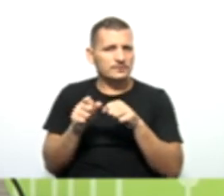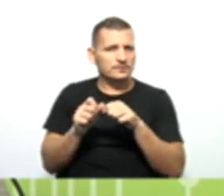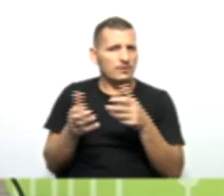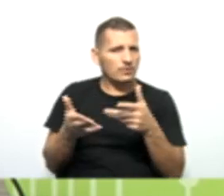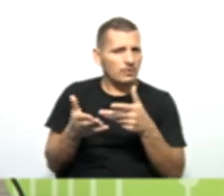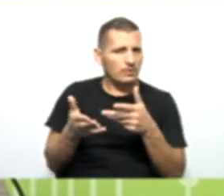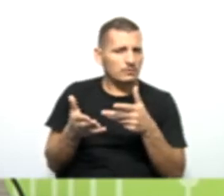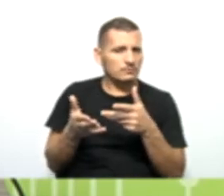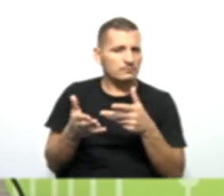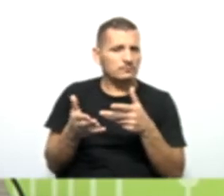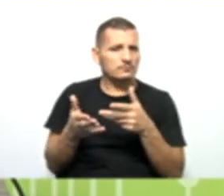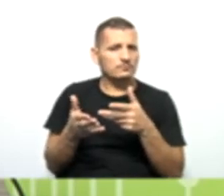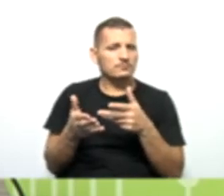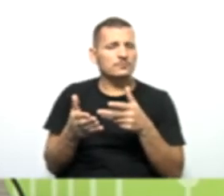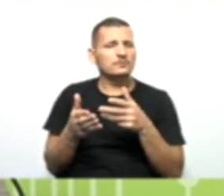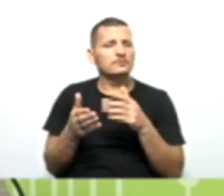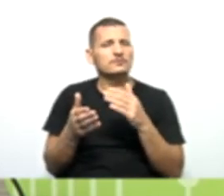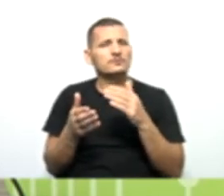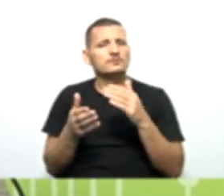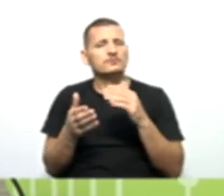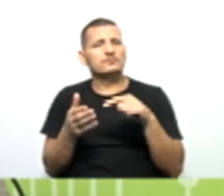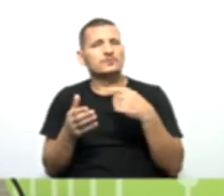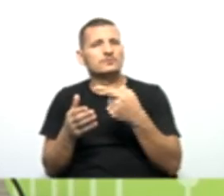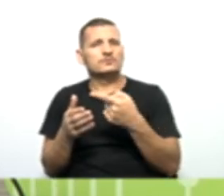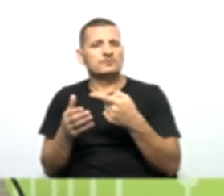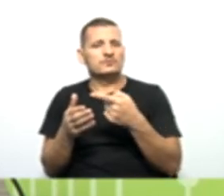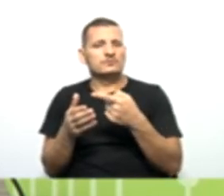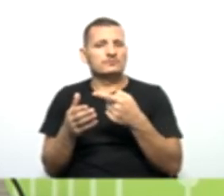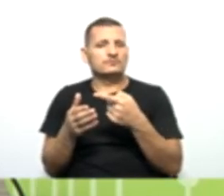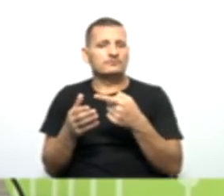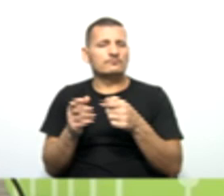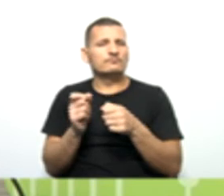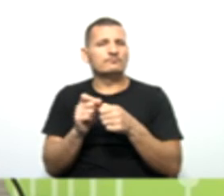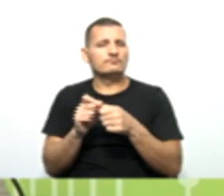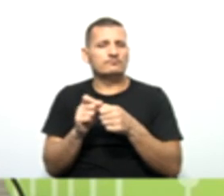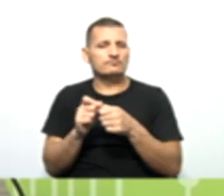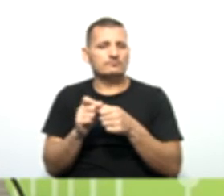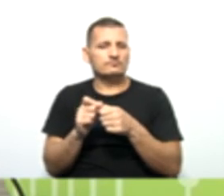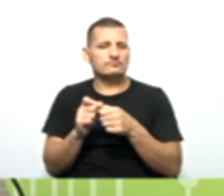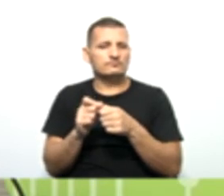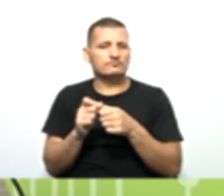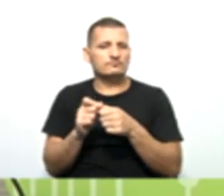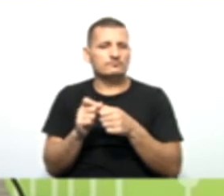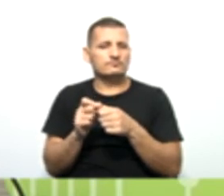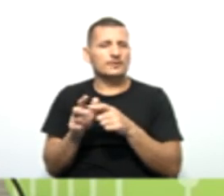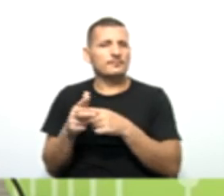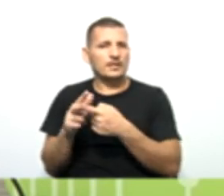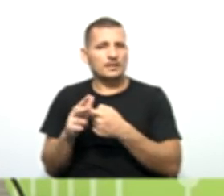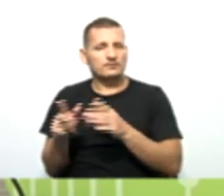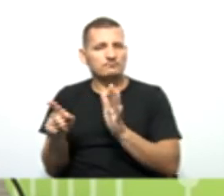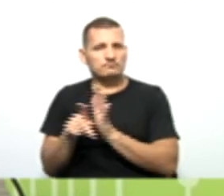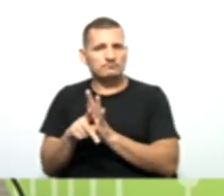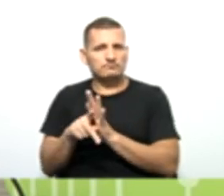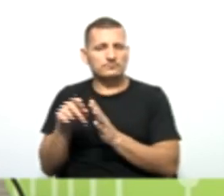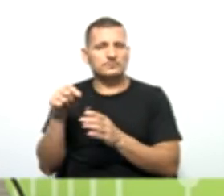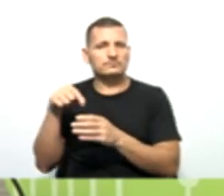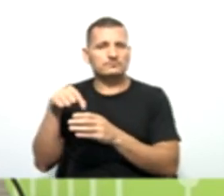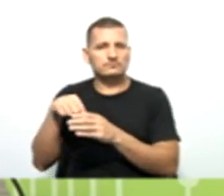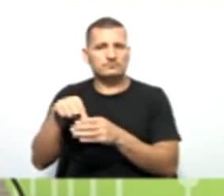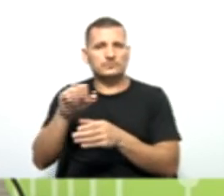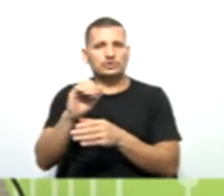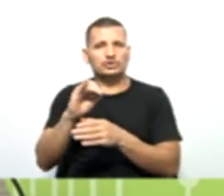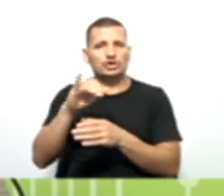esses 2 anos? E o que a gente vai fazer para poder, ao invés de adquirir máquinas específicas para soja, a gente consiga